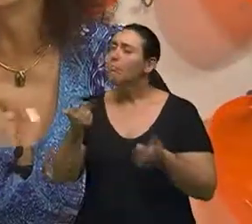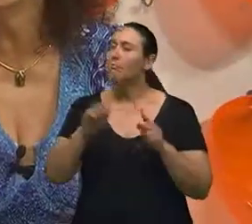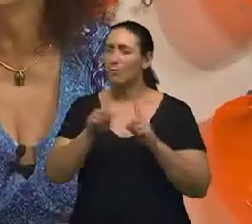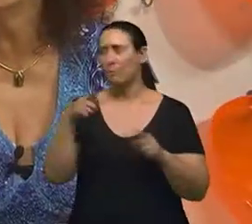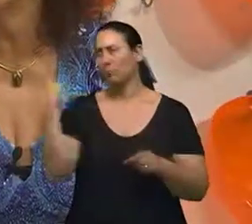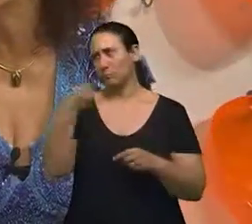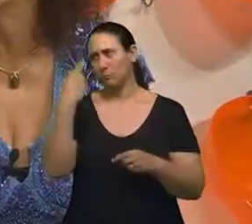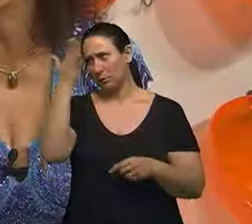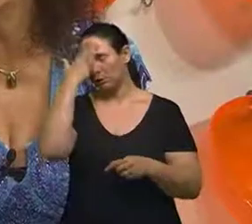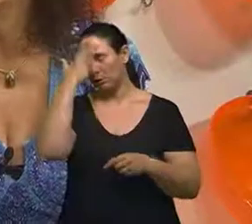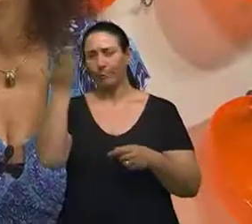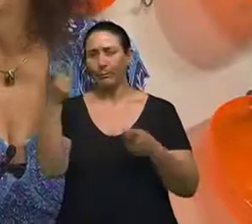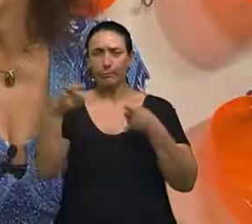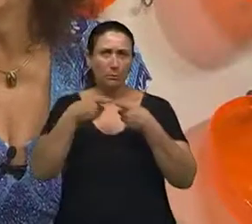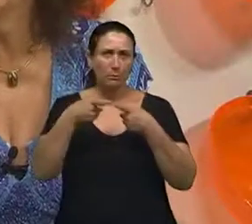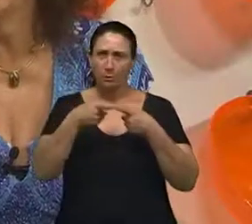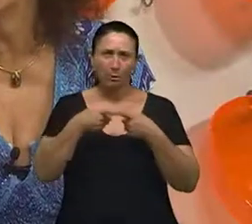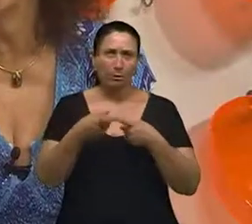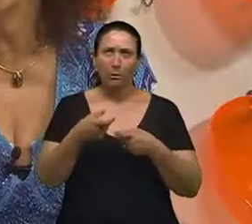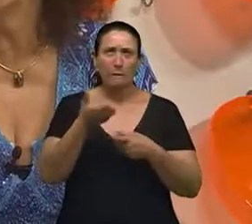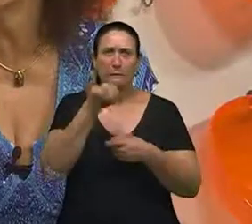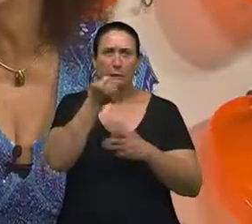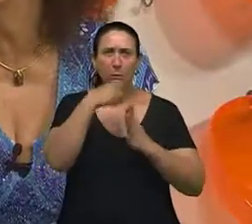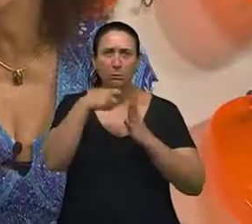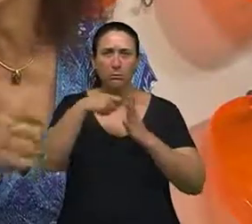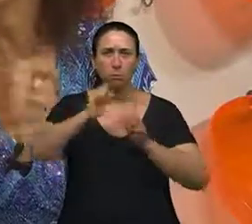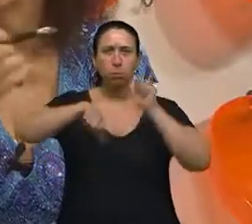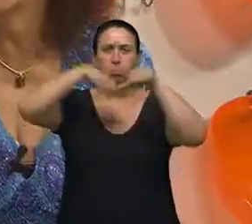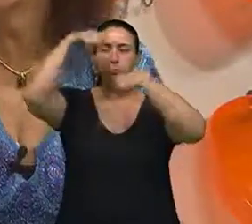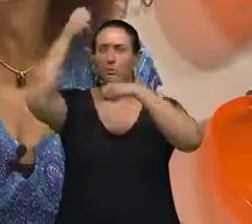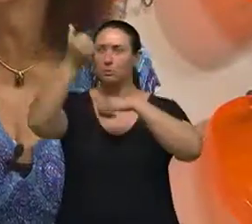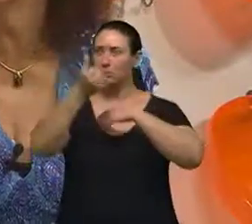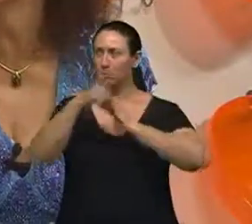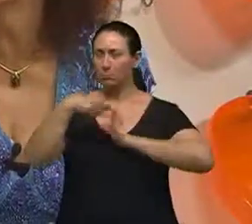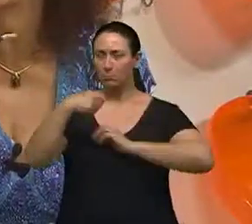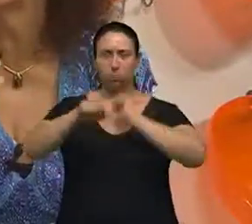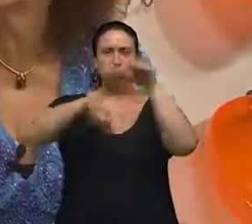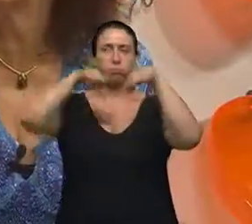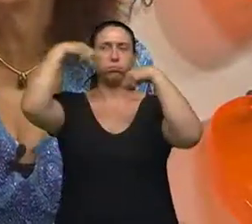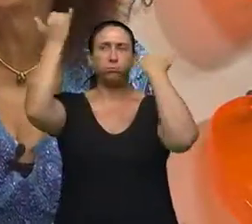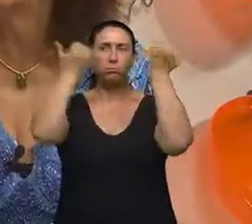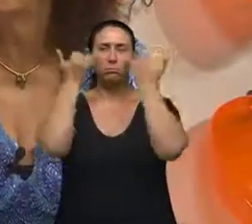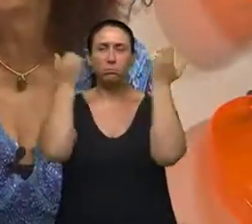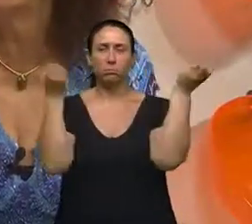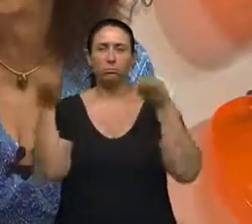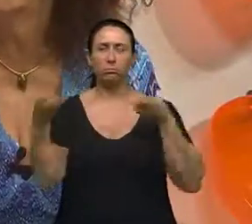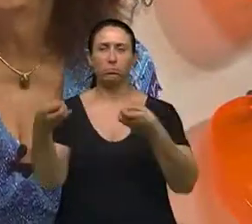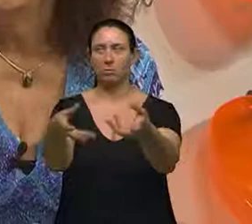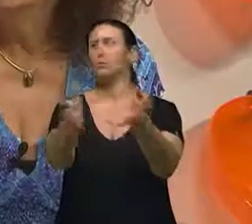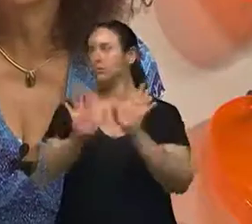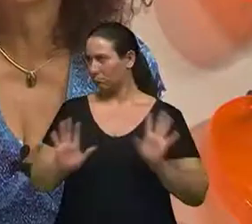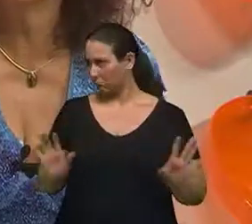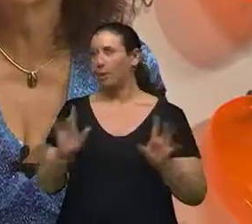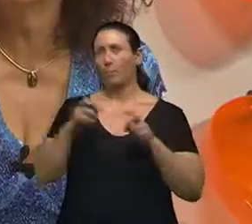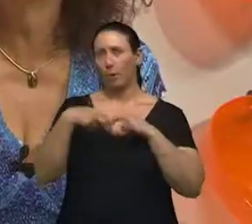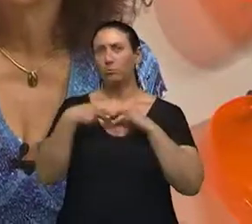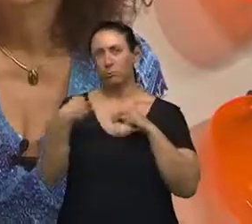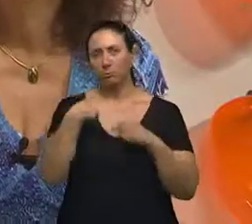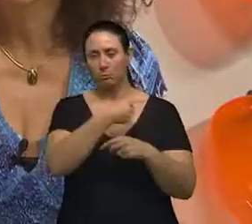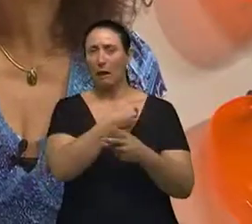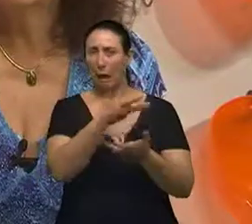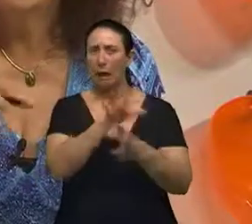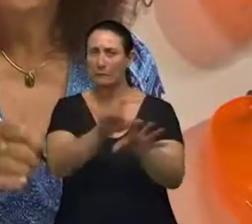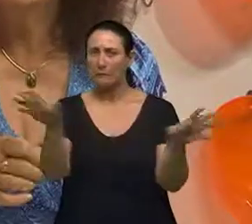medicina em 6 meses evolui, claro, barbaramente, né? Várias técnicas e medicações e tudo isso, né? Claro. Para